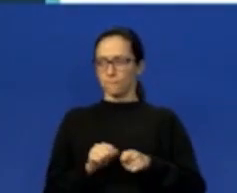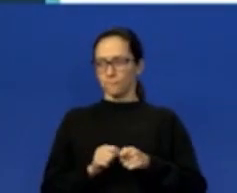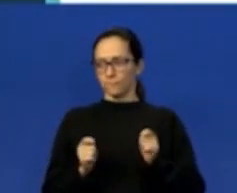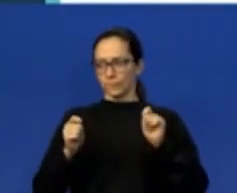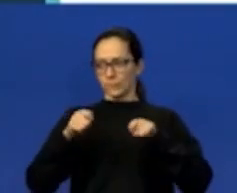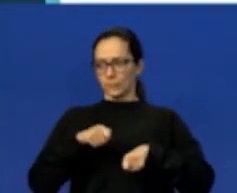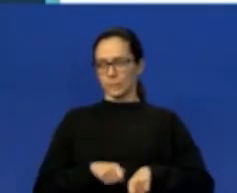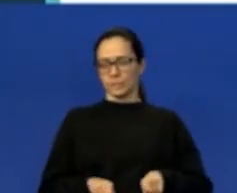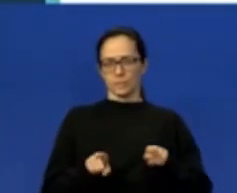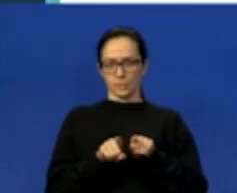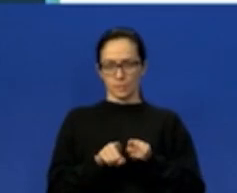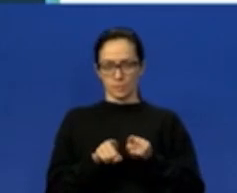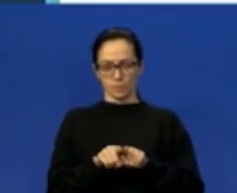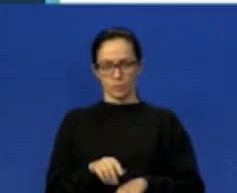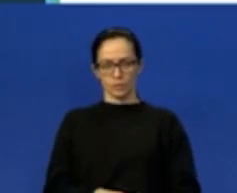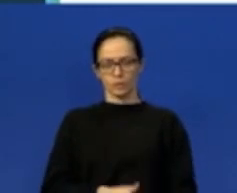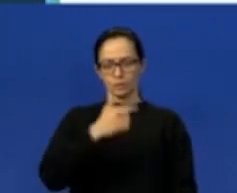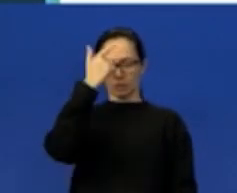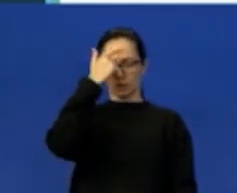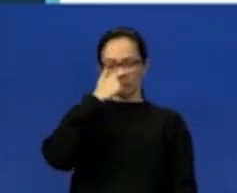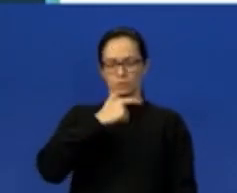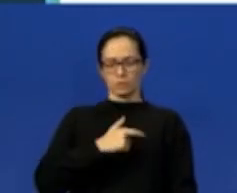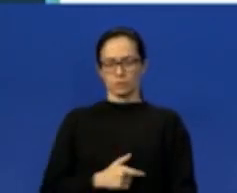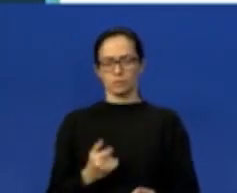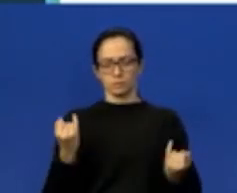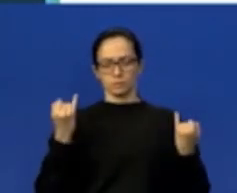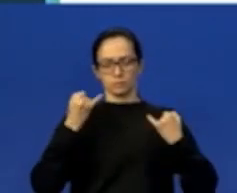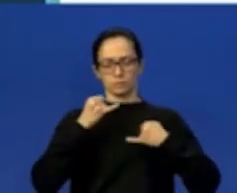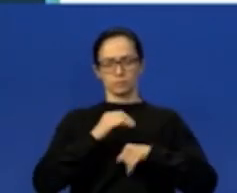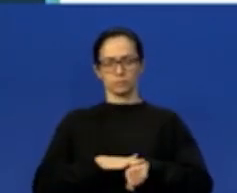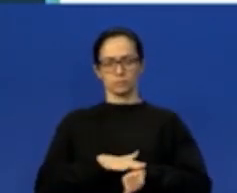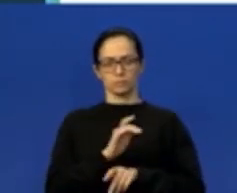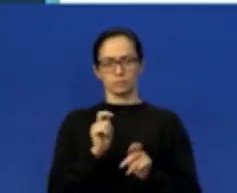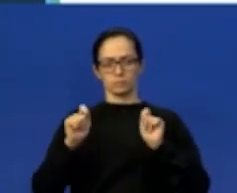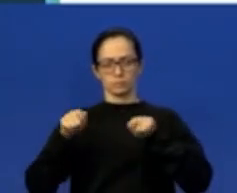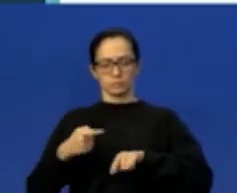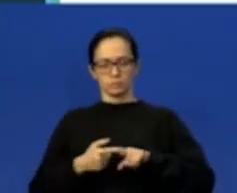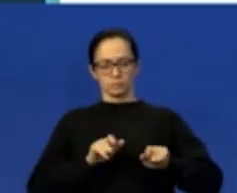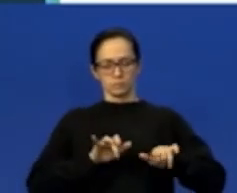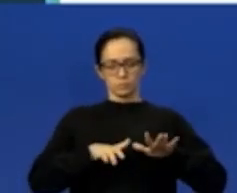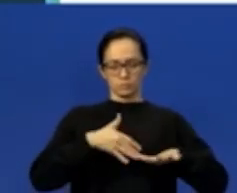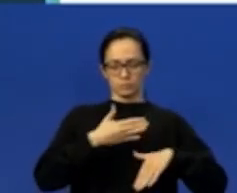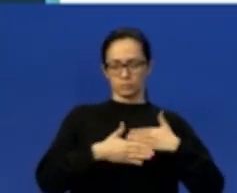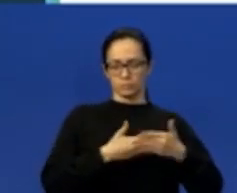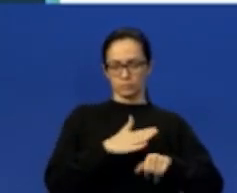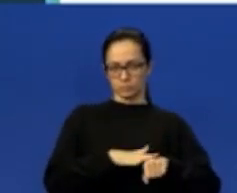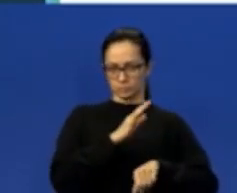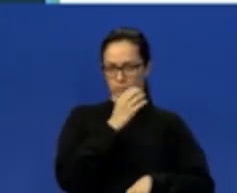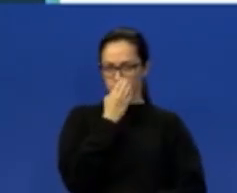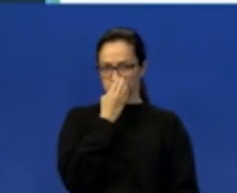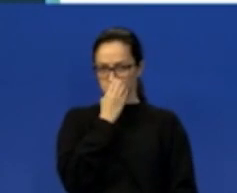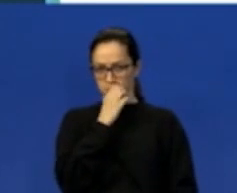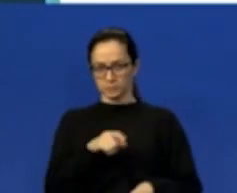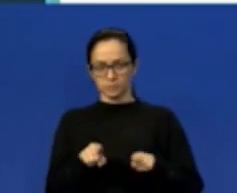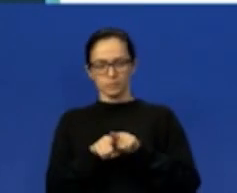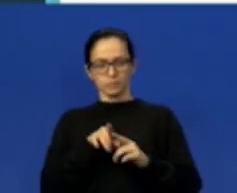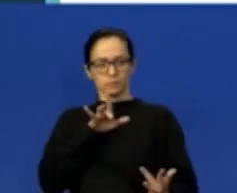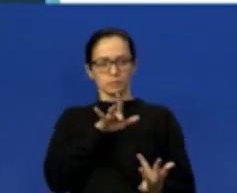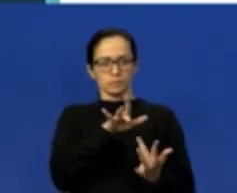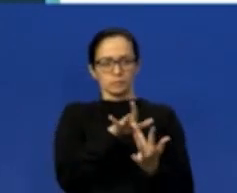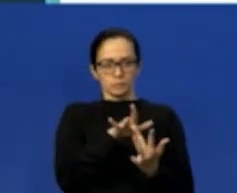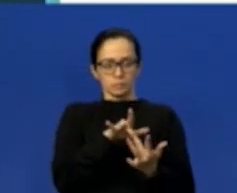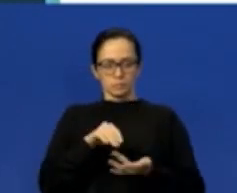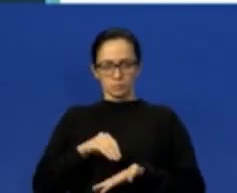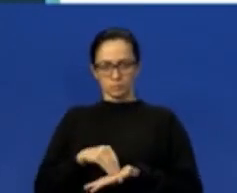a alta queima calórica, né, por causa da intensidade dos movimentos, e também a ausência de contato corporal.